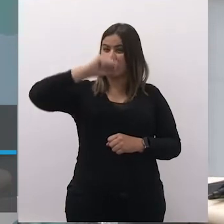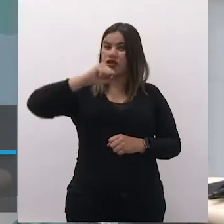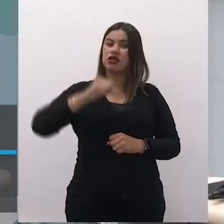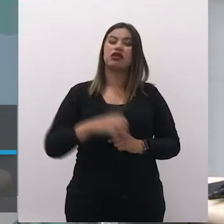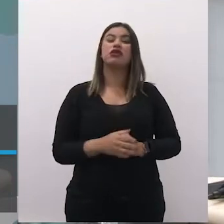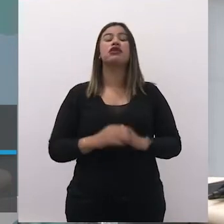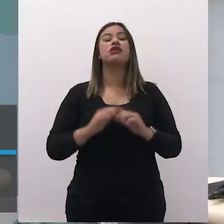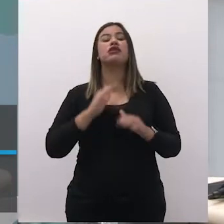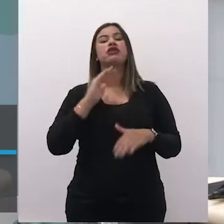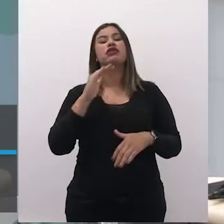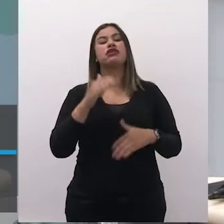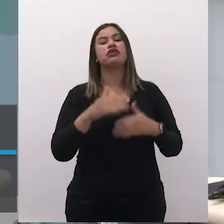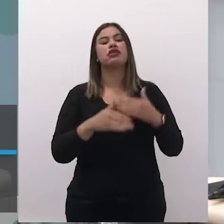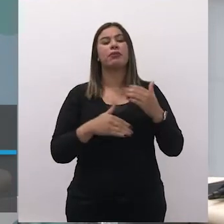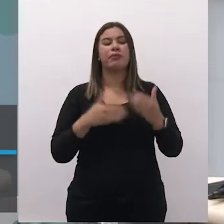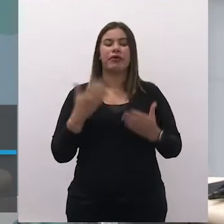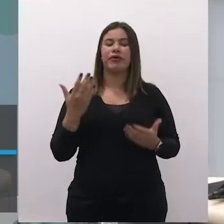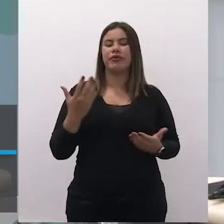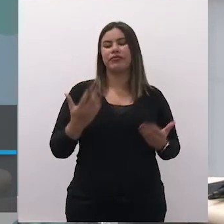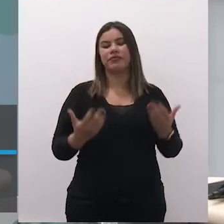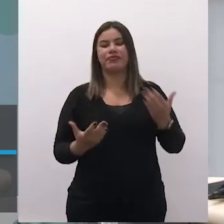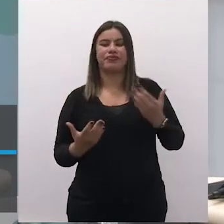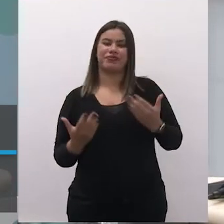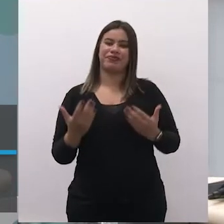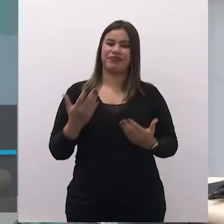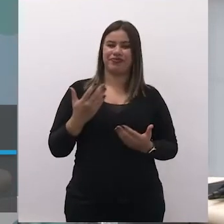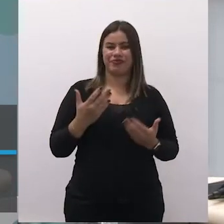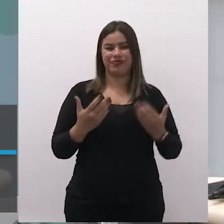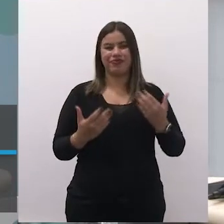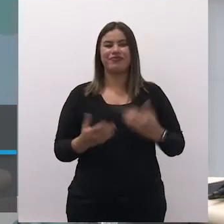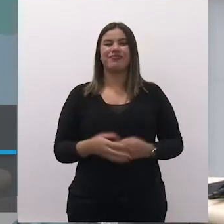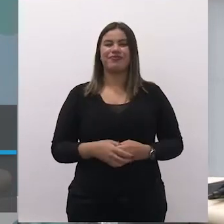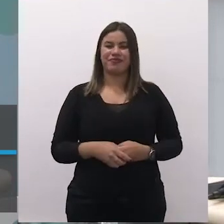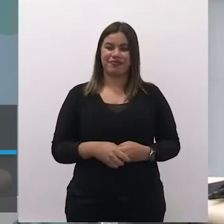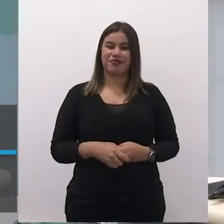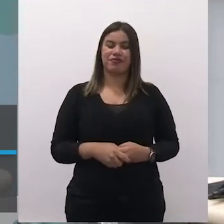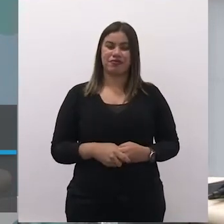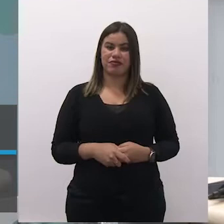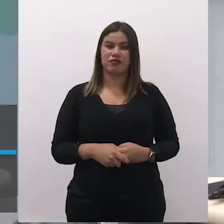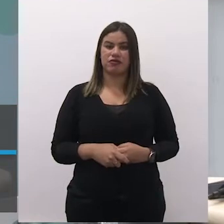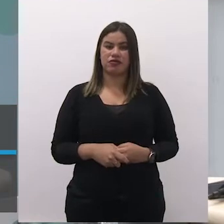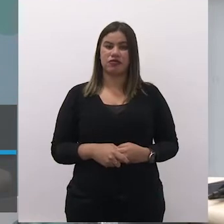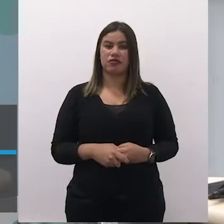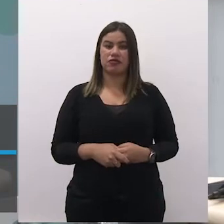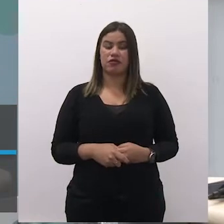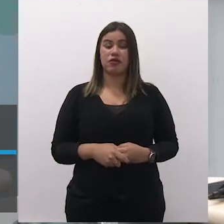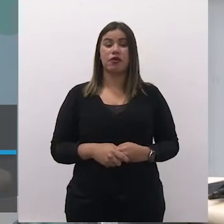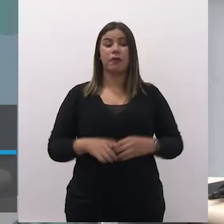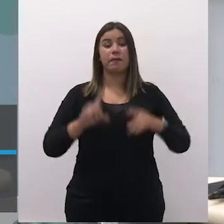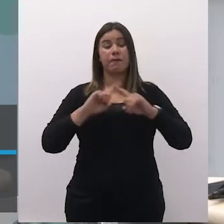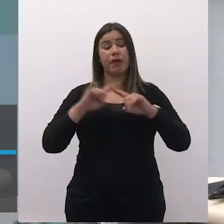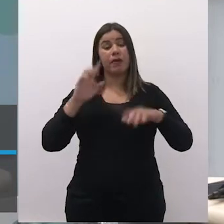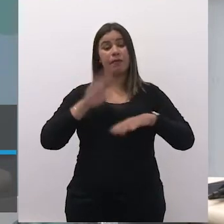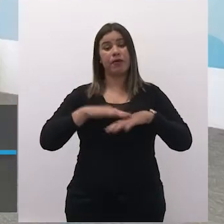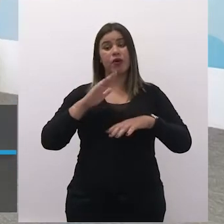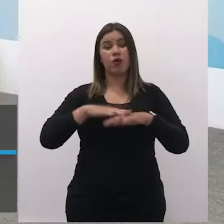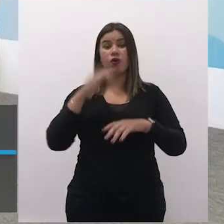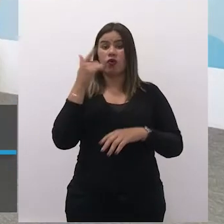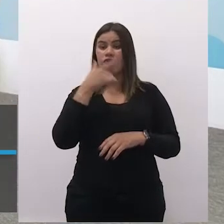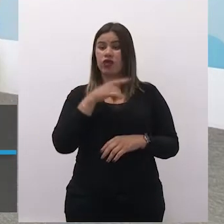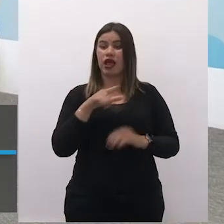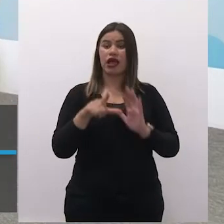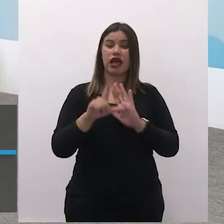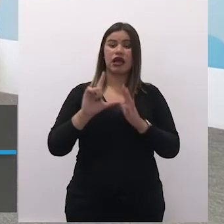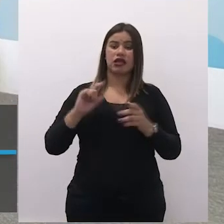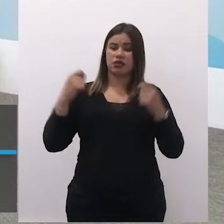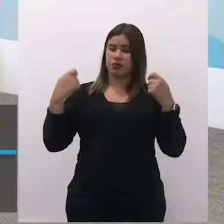o que, Grazi? A equilibração, o equilíbrio. Mas para que aconteça um equilíbrio, Grazi, você não acha que